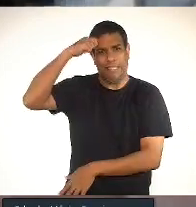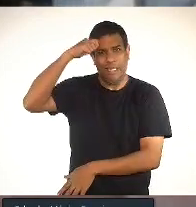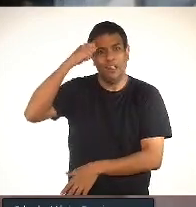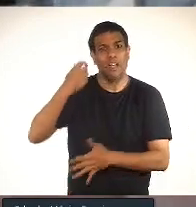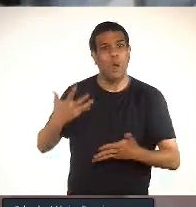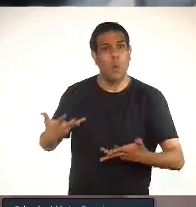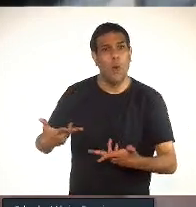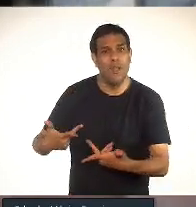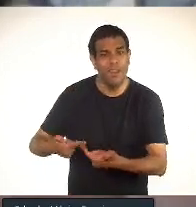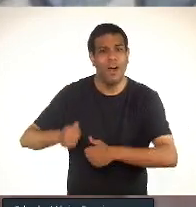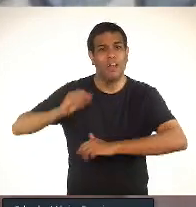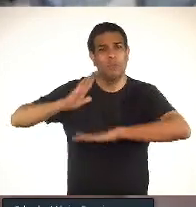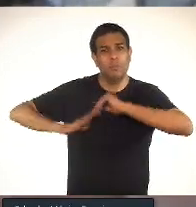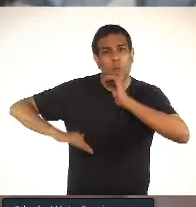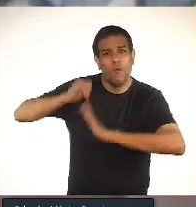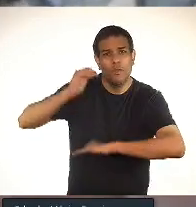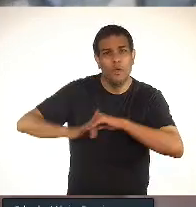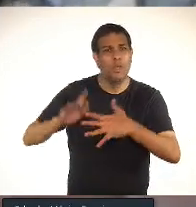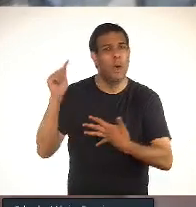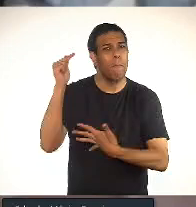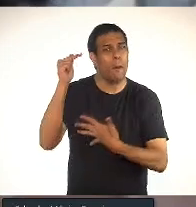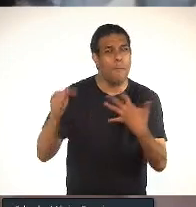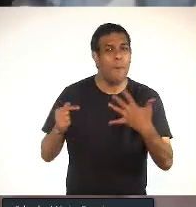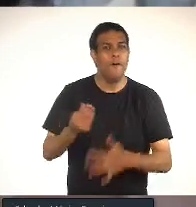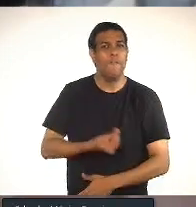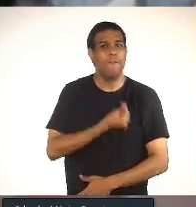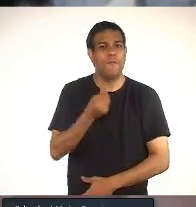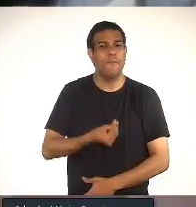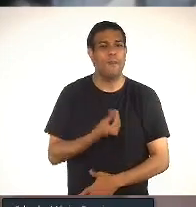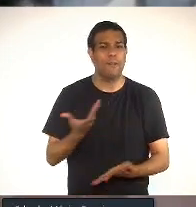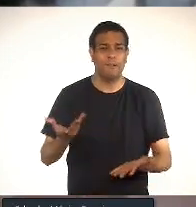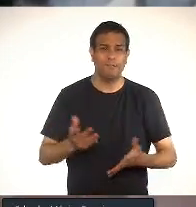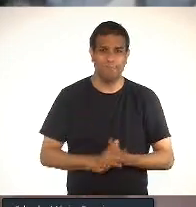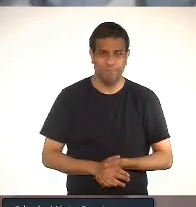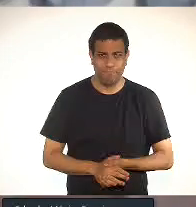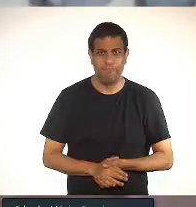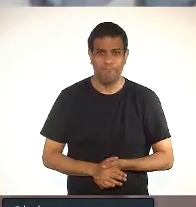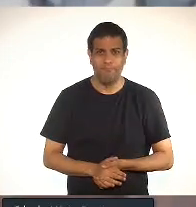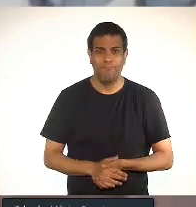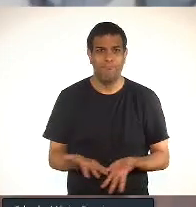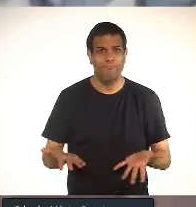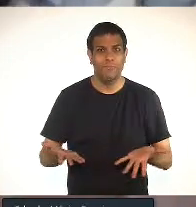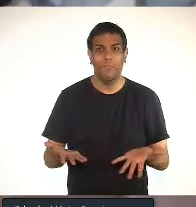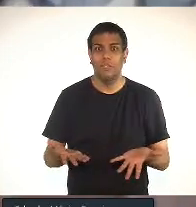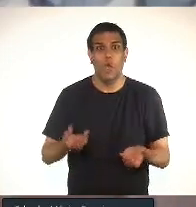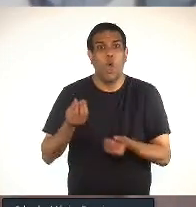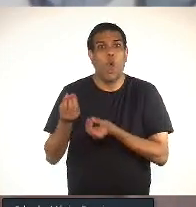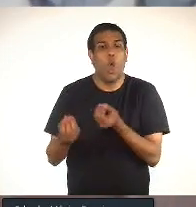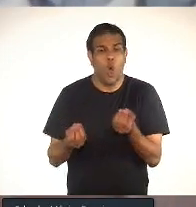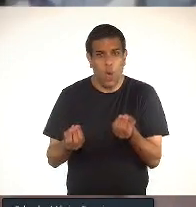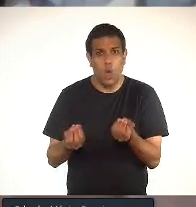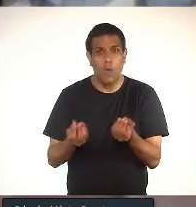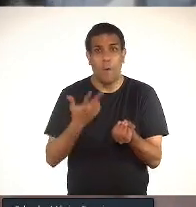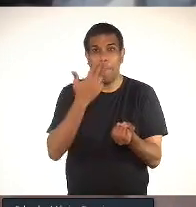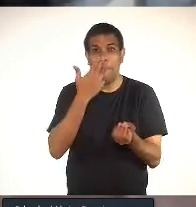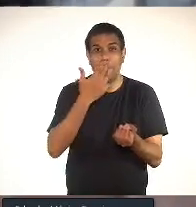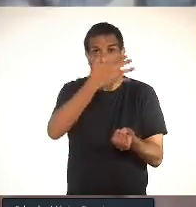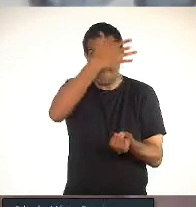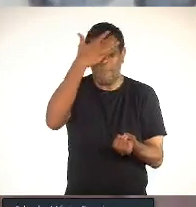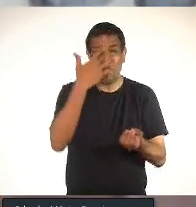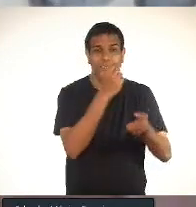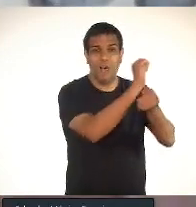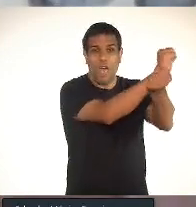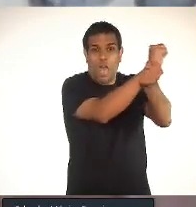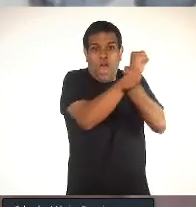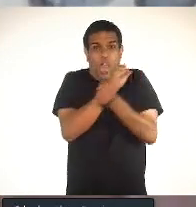negro desse Estado que recebeu o maior contingente de pessoas negras não trazidas,